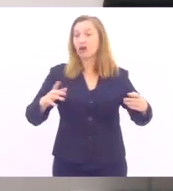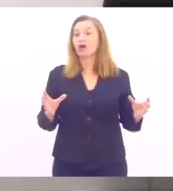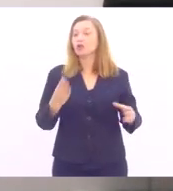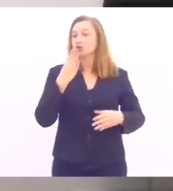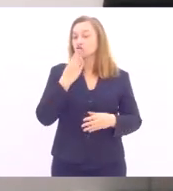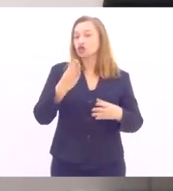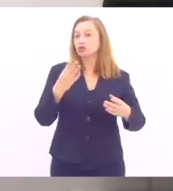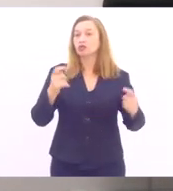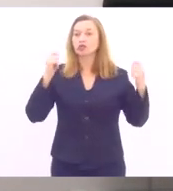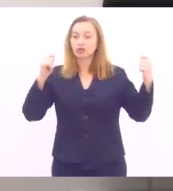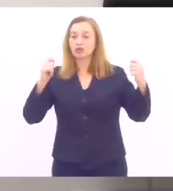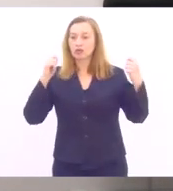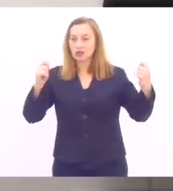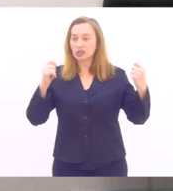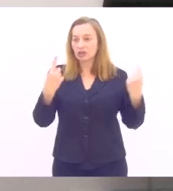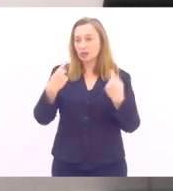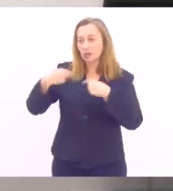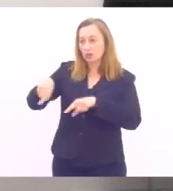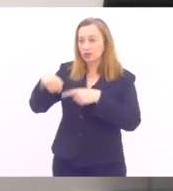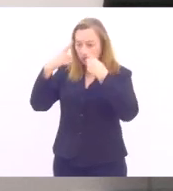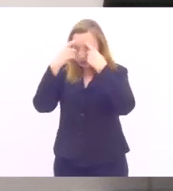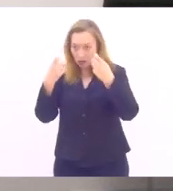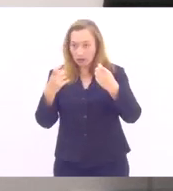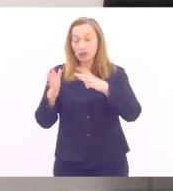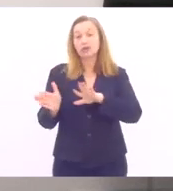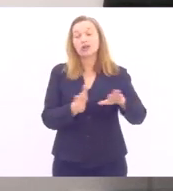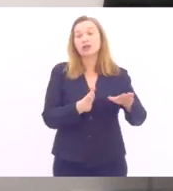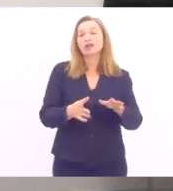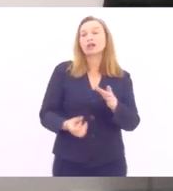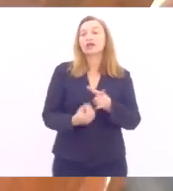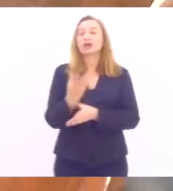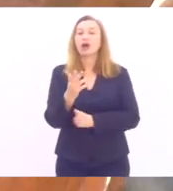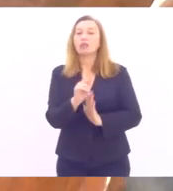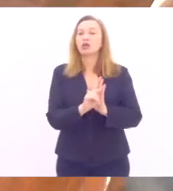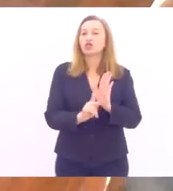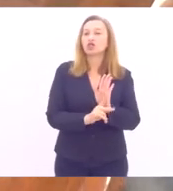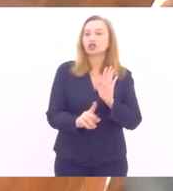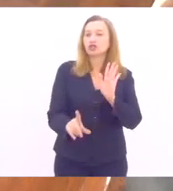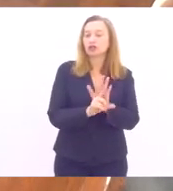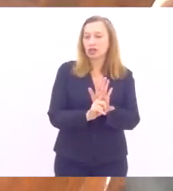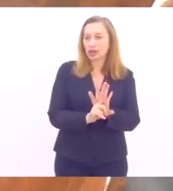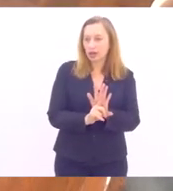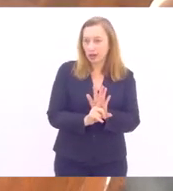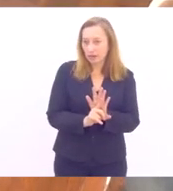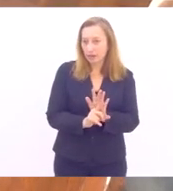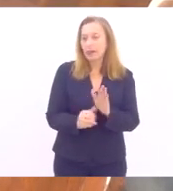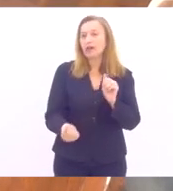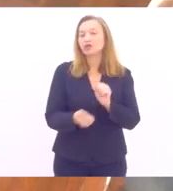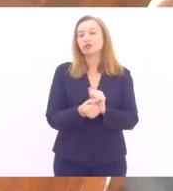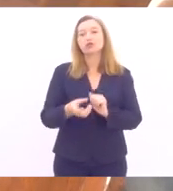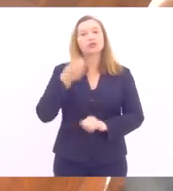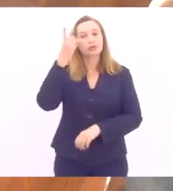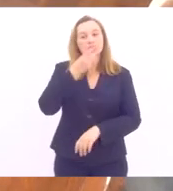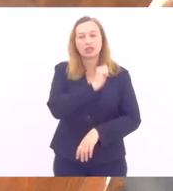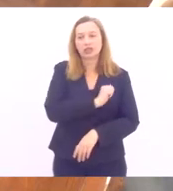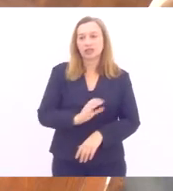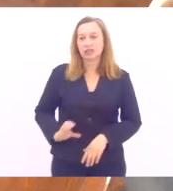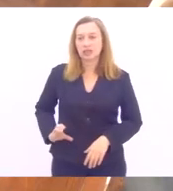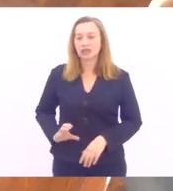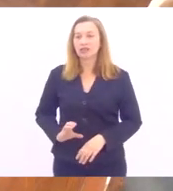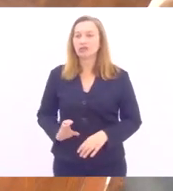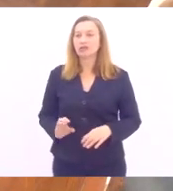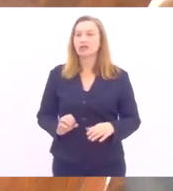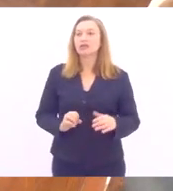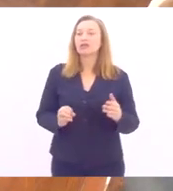etc. Bom, então nós tivemos que fazer um projeto de lei, eu fiz em coautoria com o deputado André Siciliano, que foi aprovado, virou